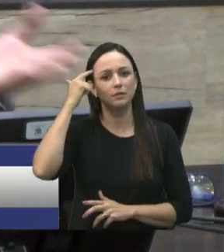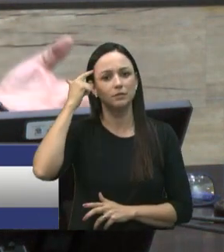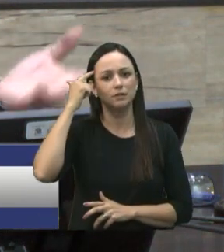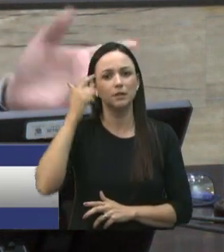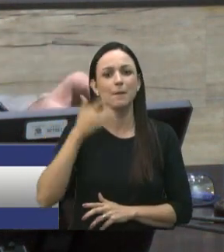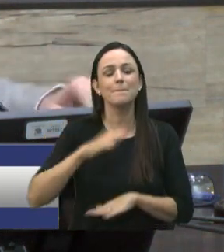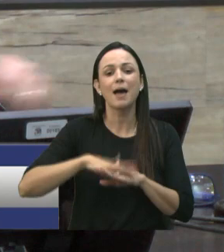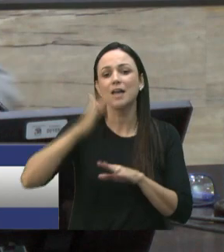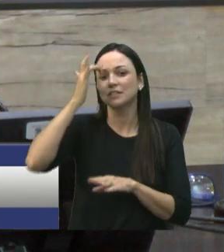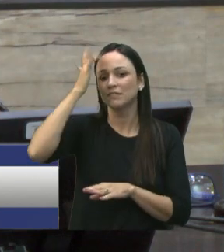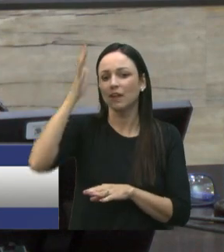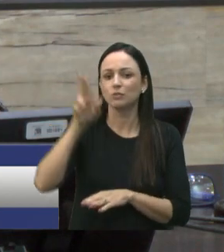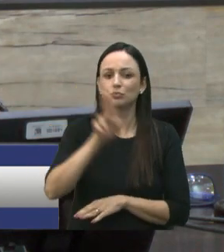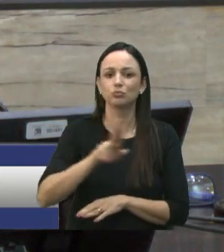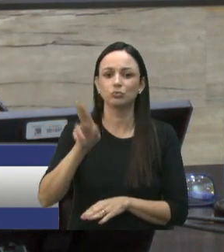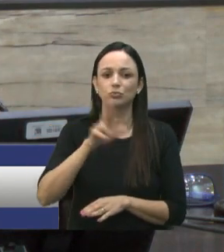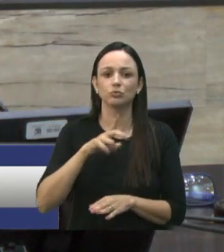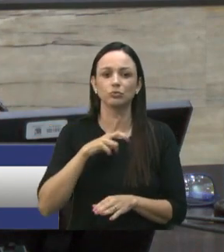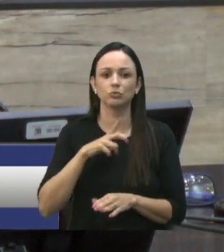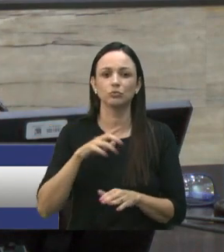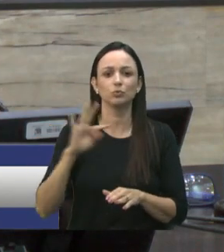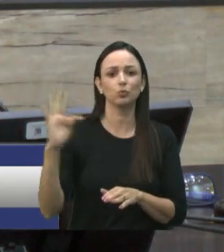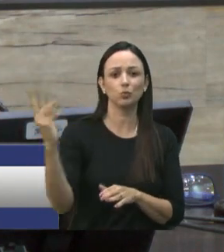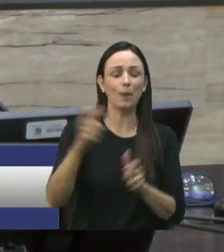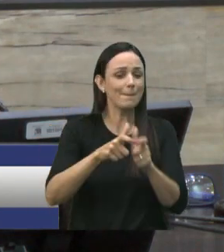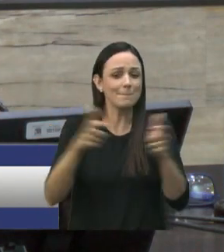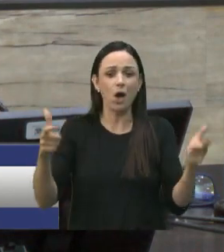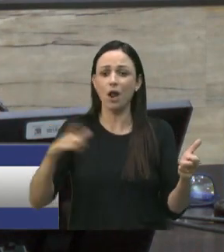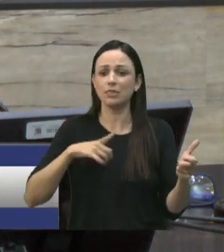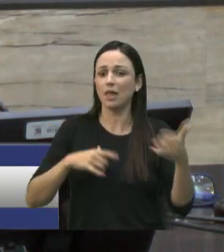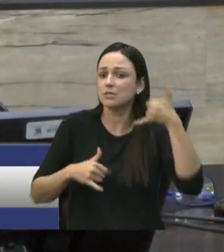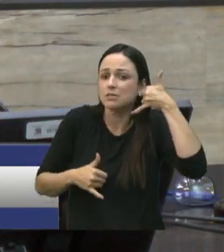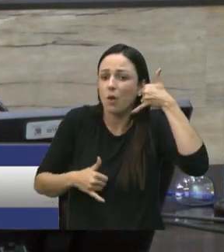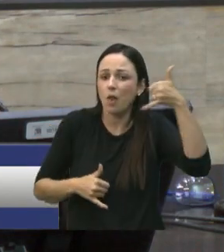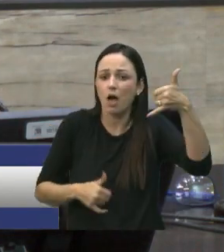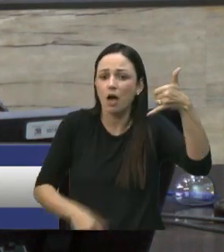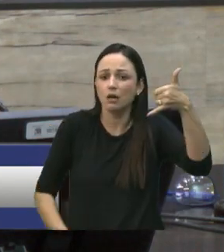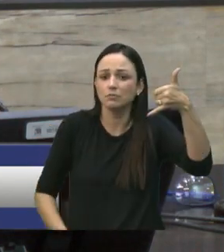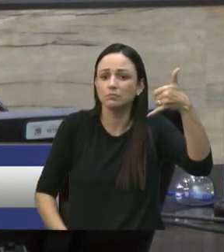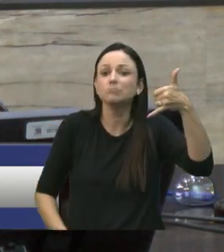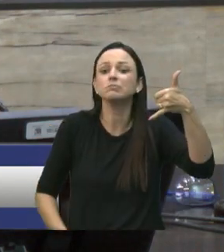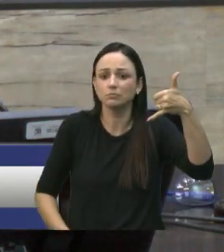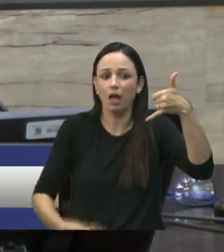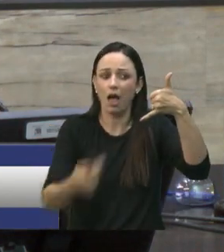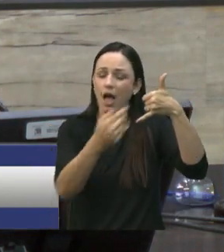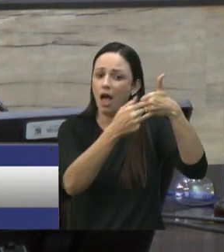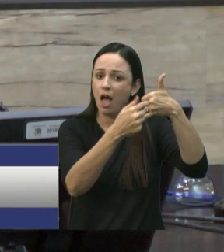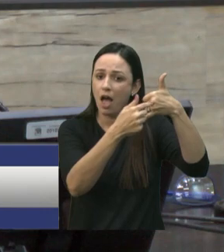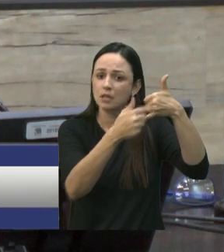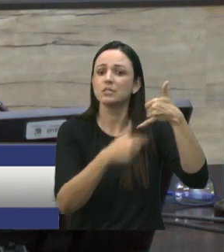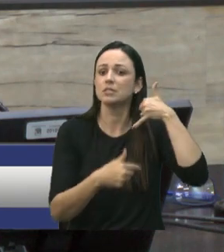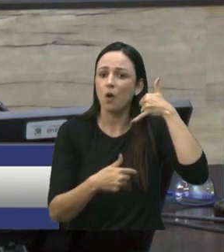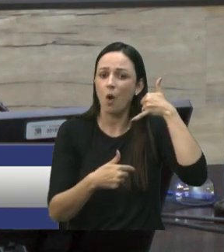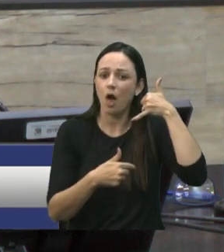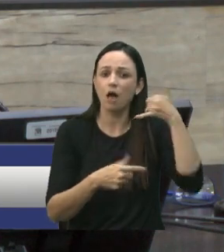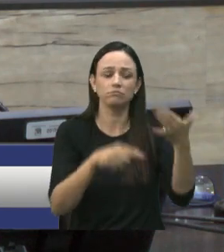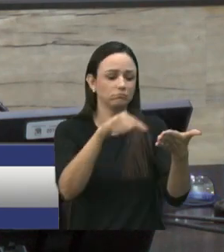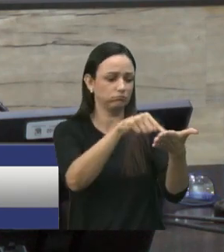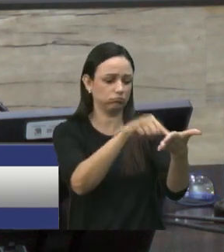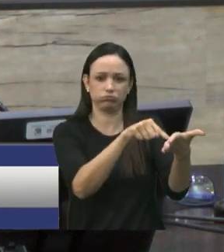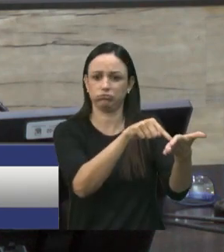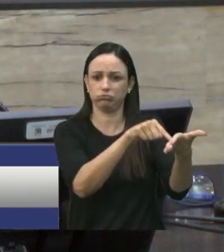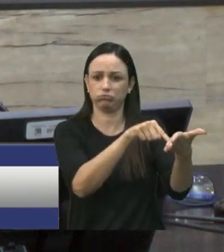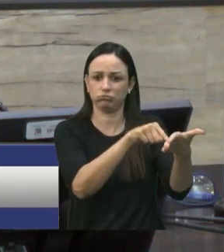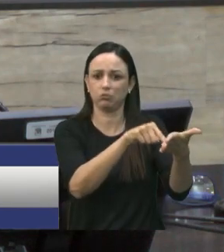mais fácil e usual. Todo mundo, a maioria, tem um celular. Nesse celular, ele pode constar e